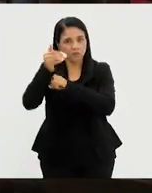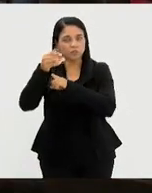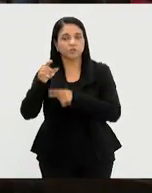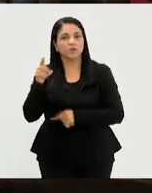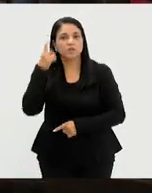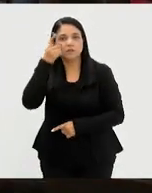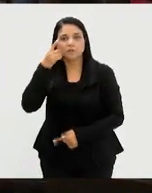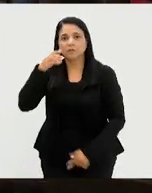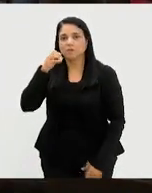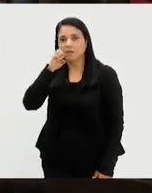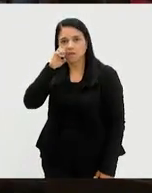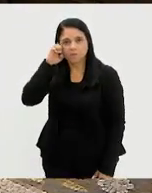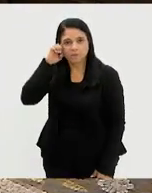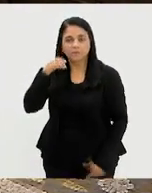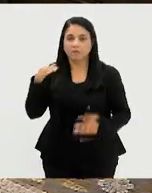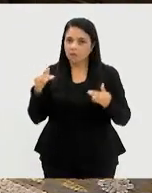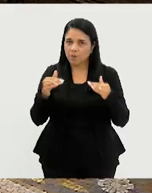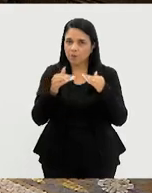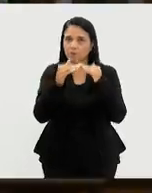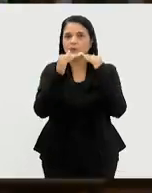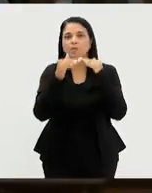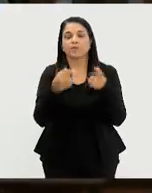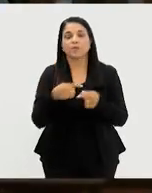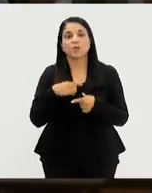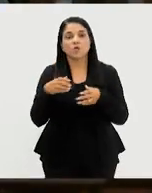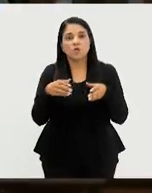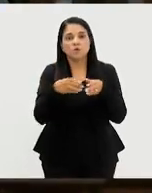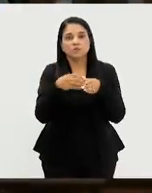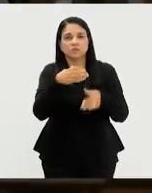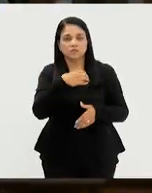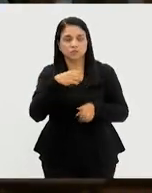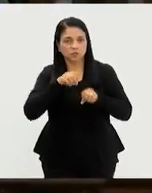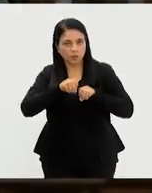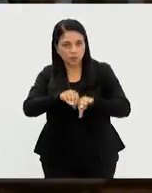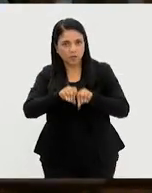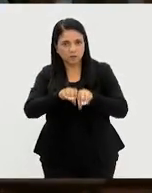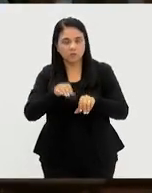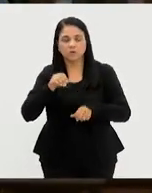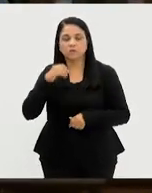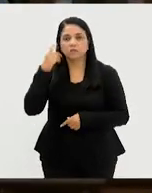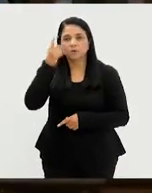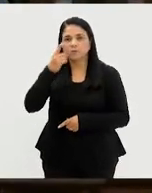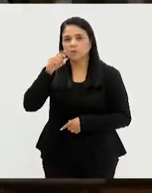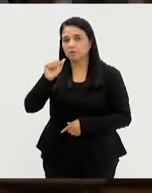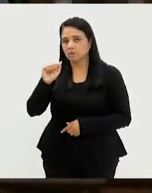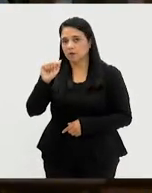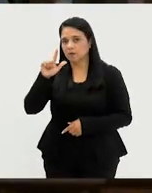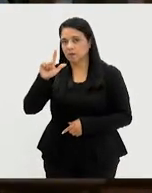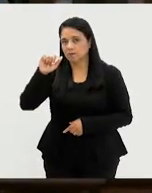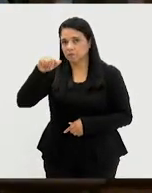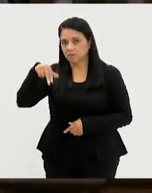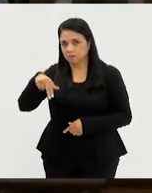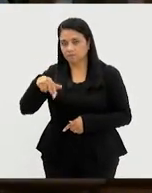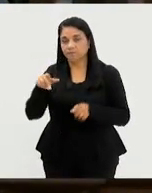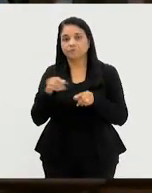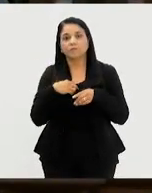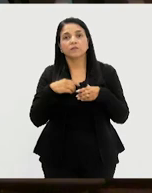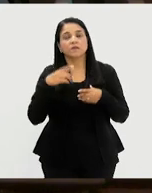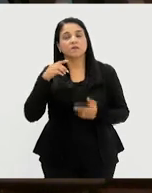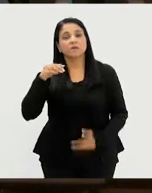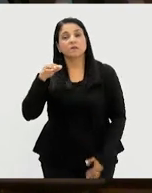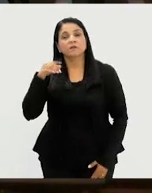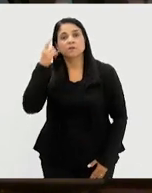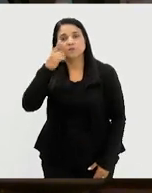moto favorável Presidente pela comissão de educação deputada Alan Lópes Deputado Flávio